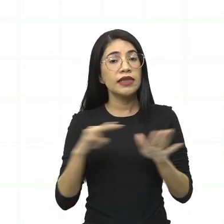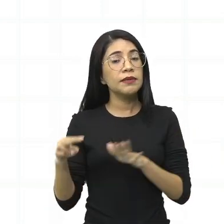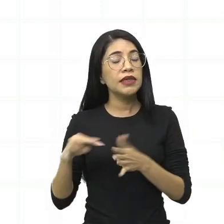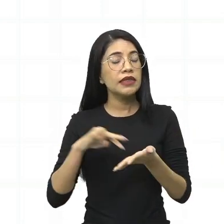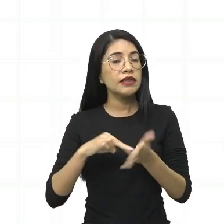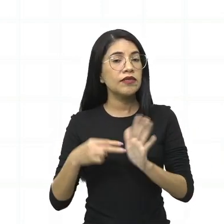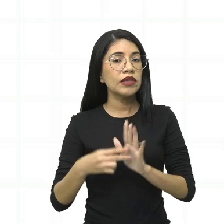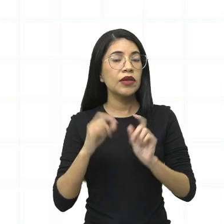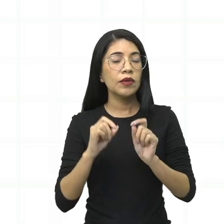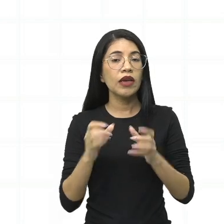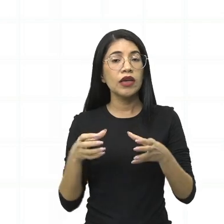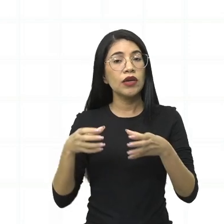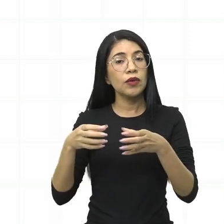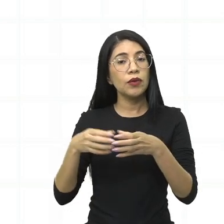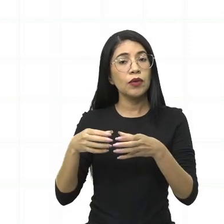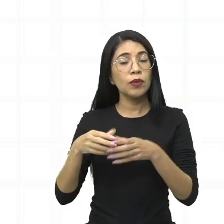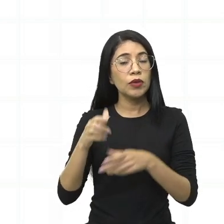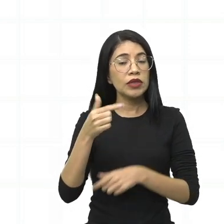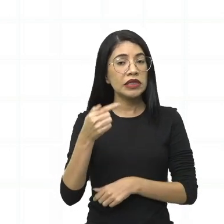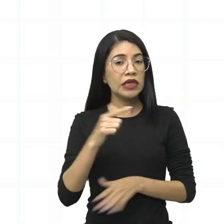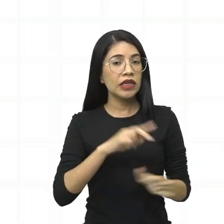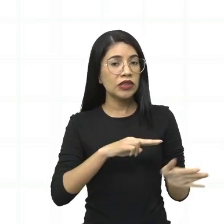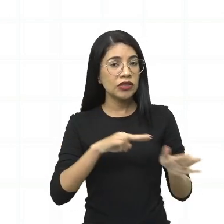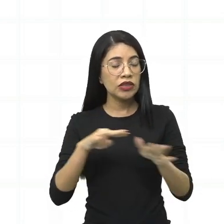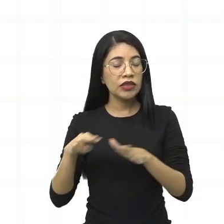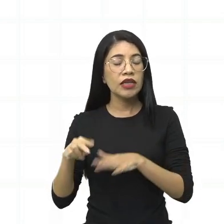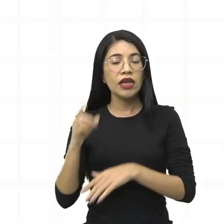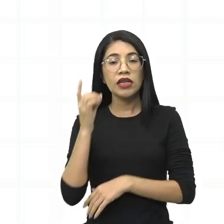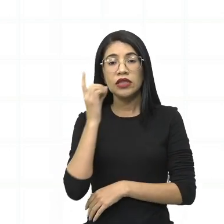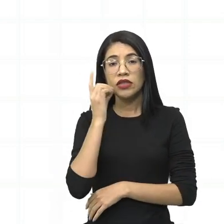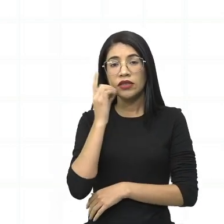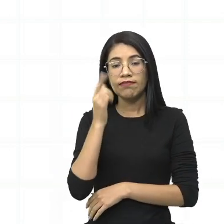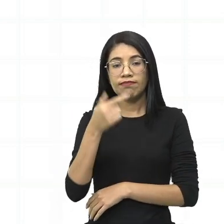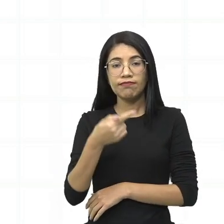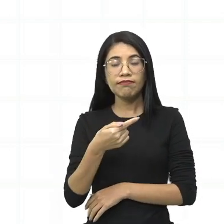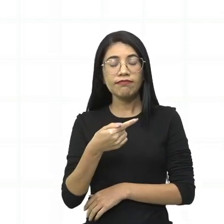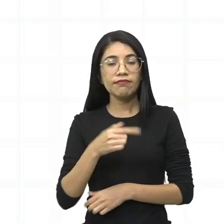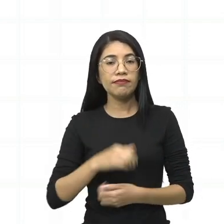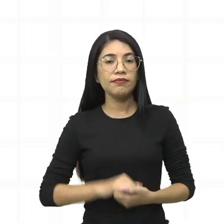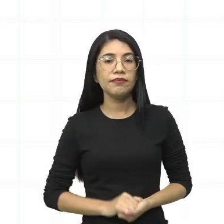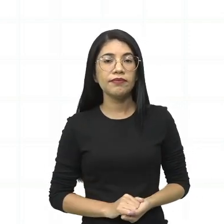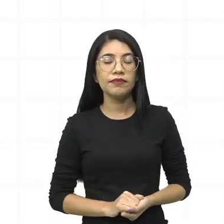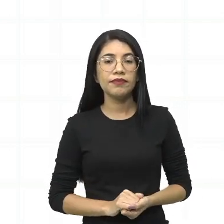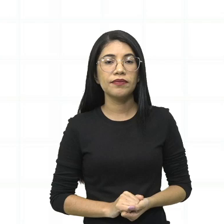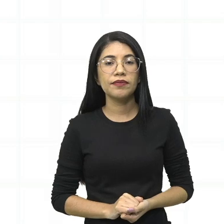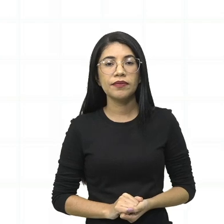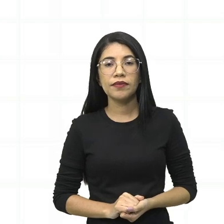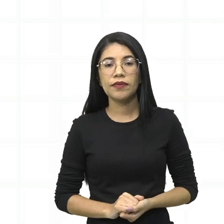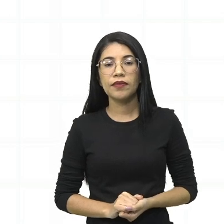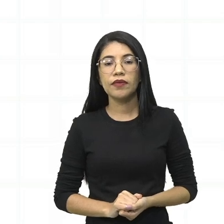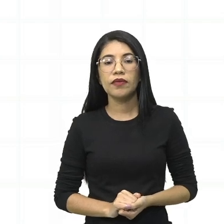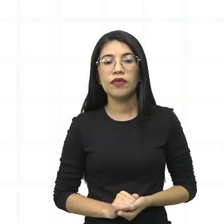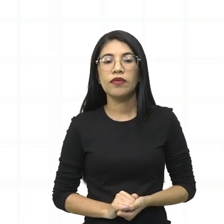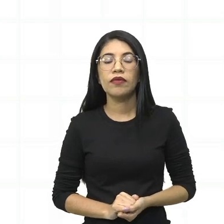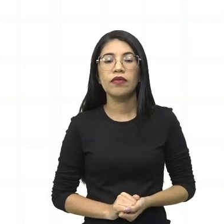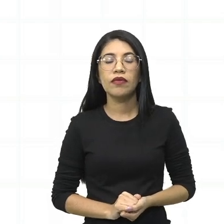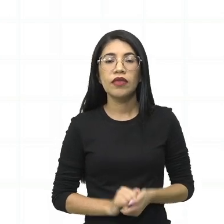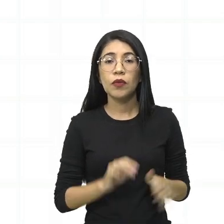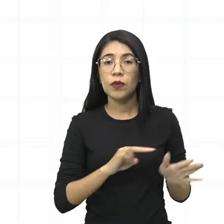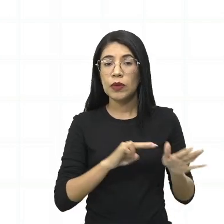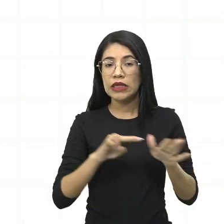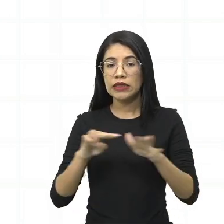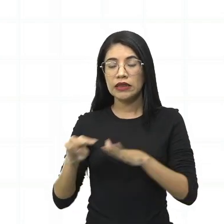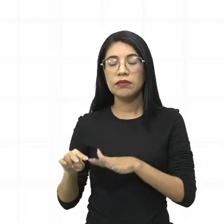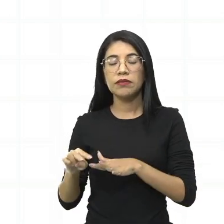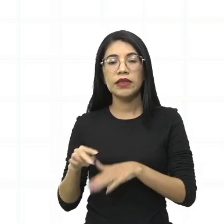um conjunto de 7 dias, né? O coletivo aí, então, desses 7 dias nós chamamos